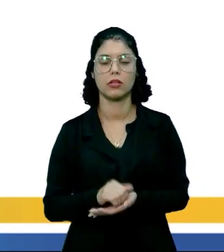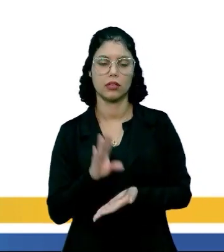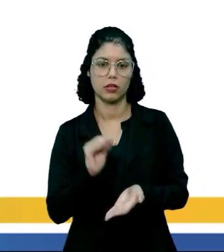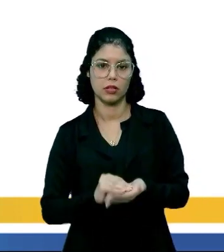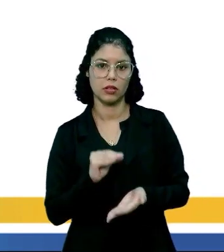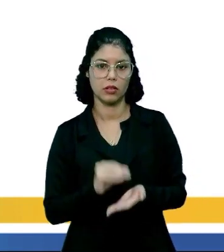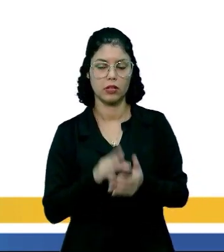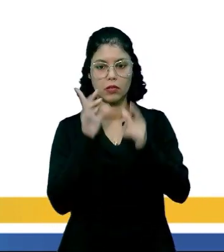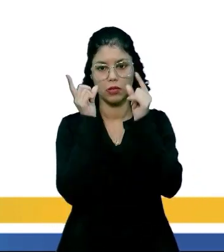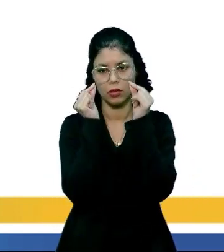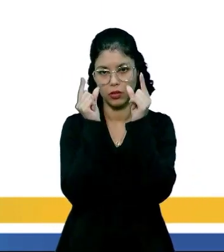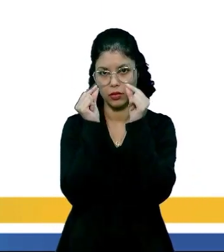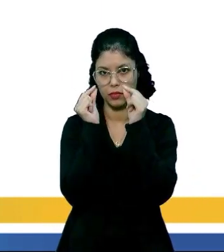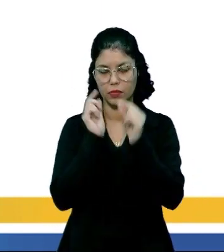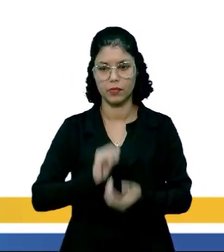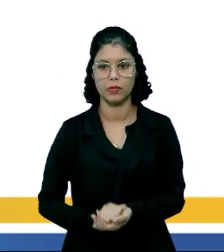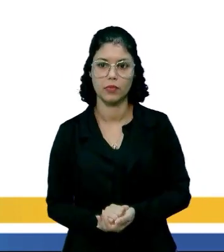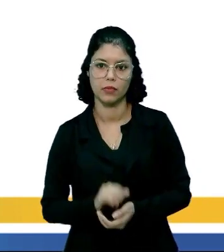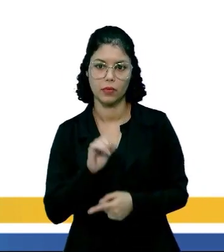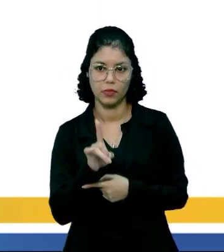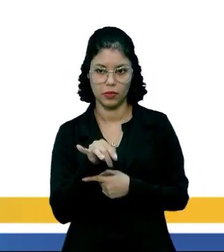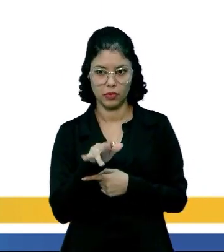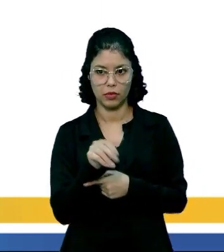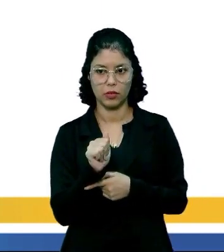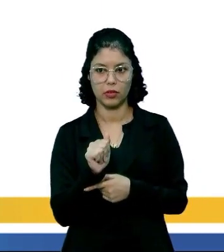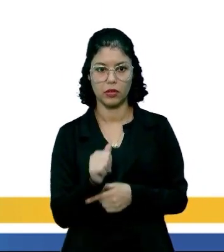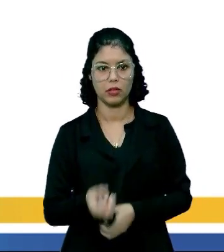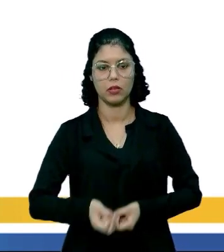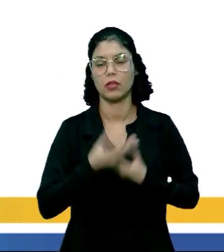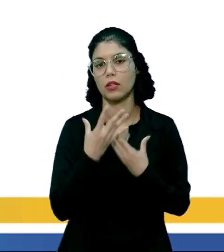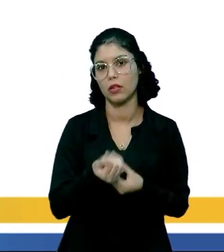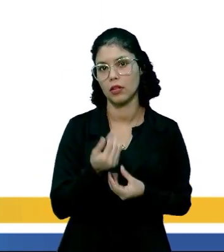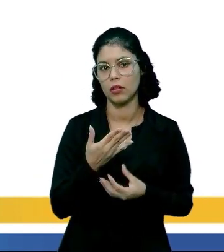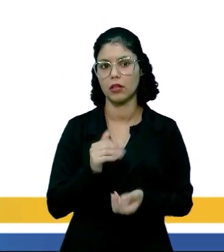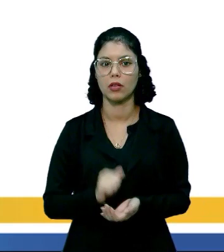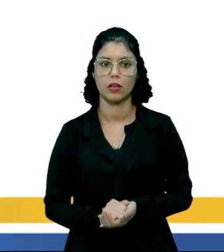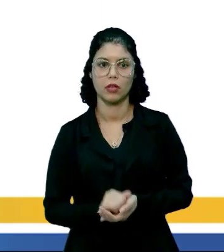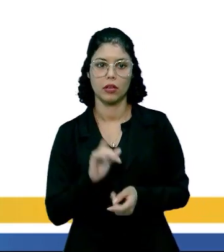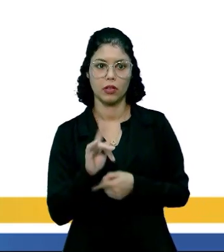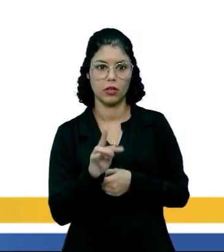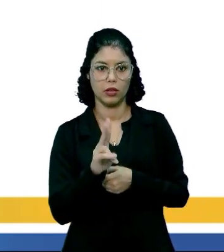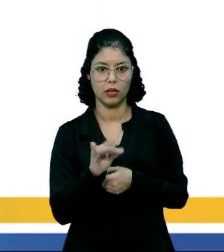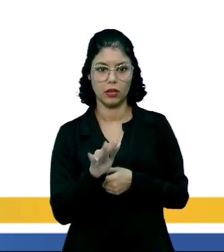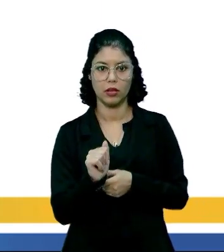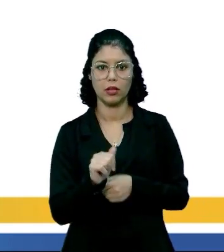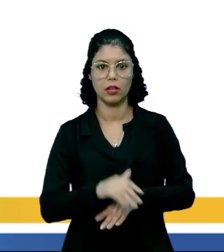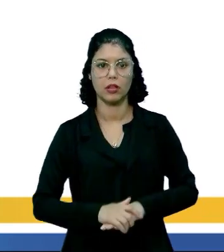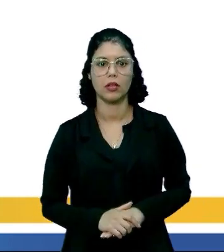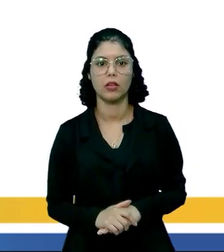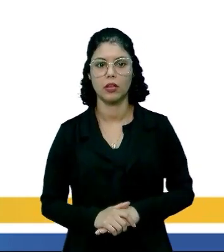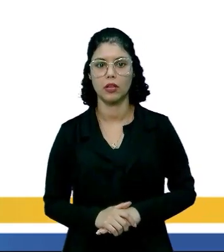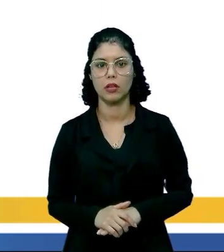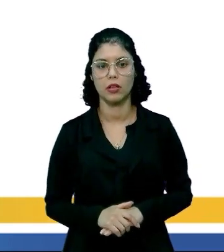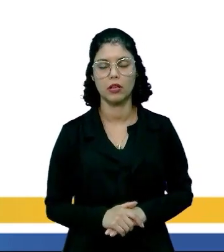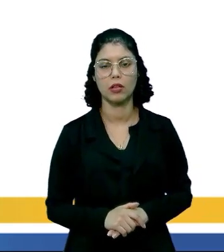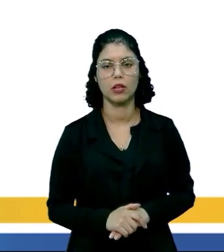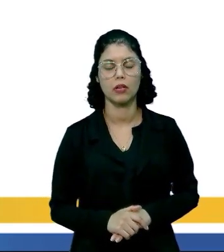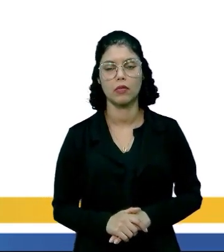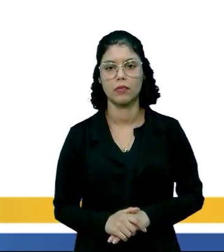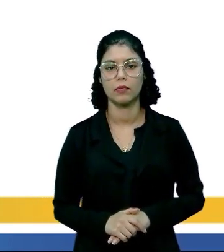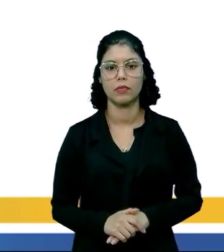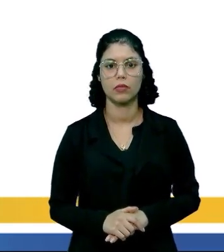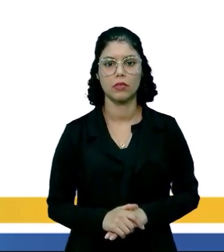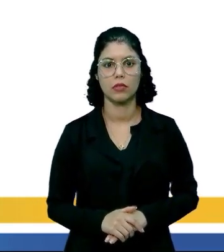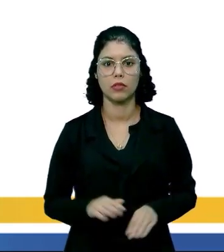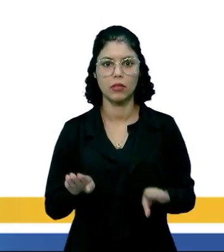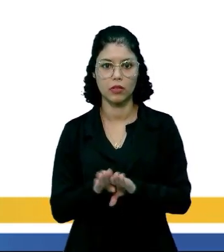pelo desgaste e pelo sono, que se denota bastante no poema da datilografia